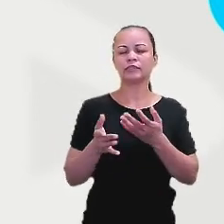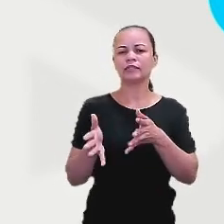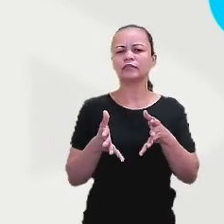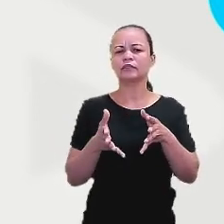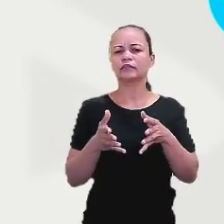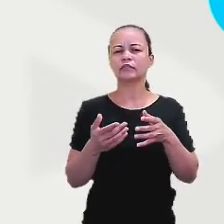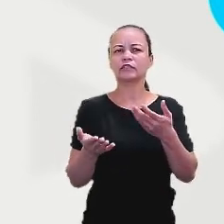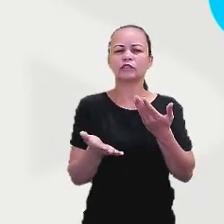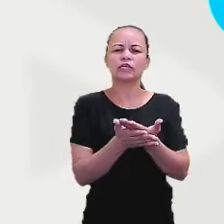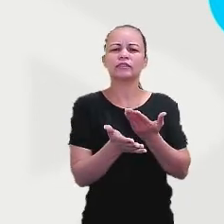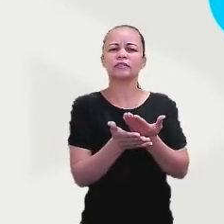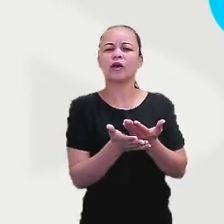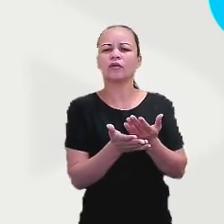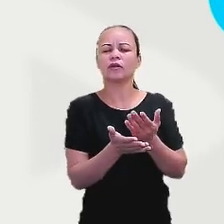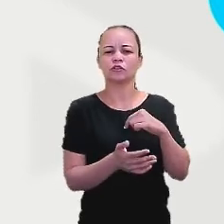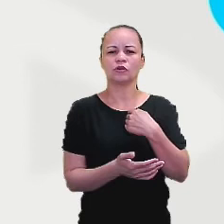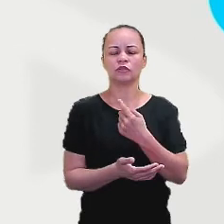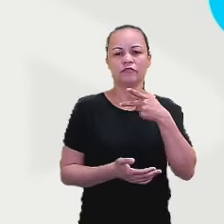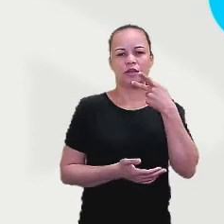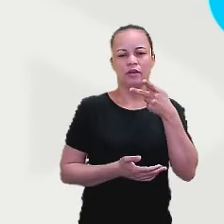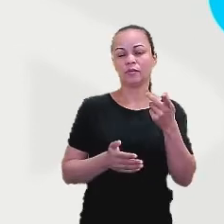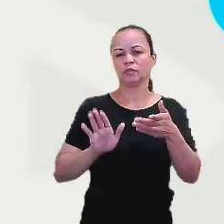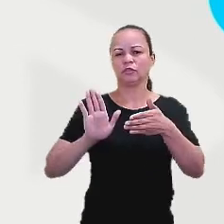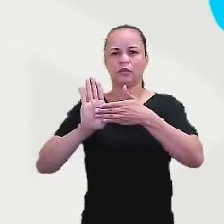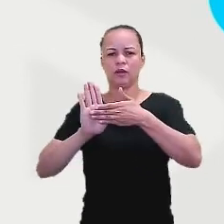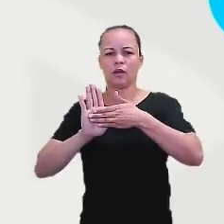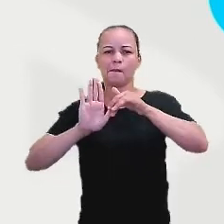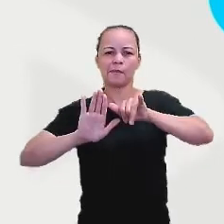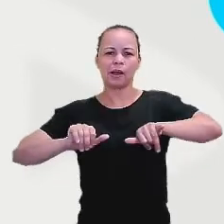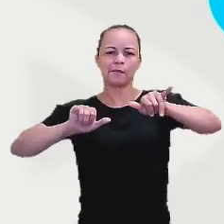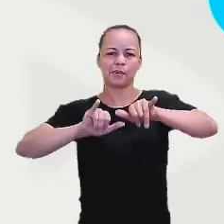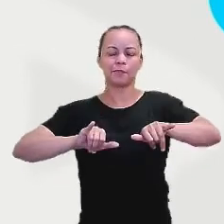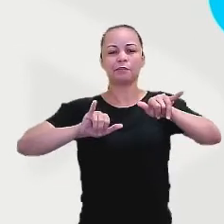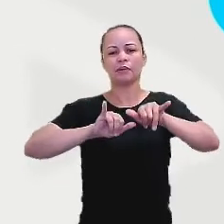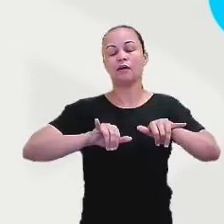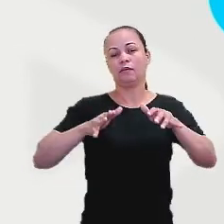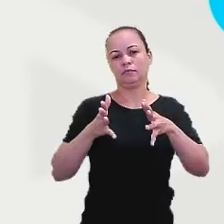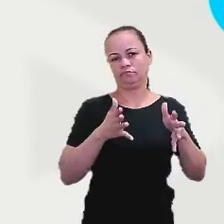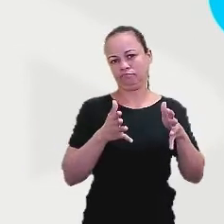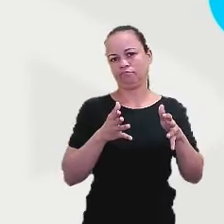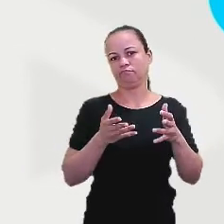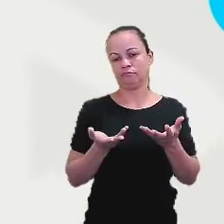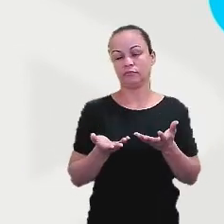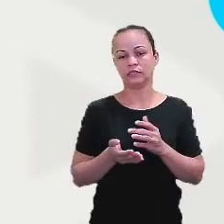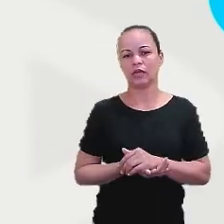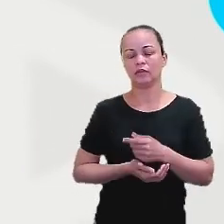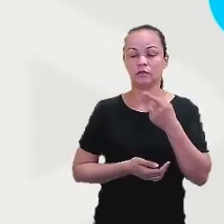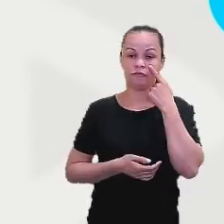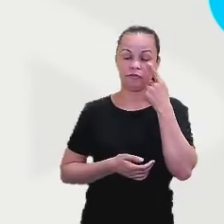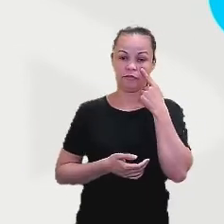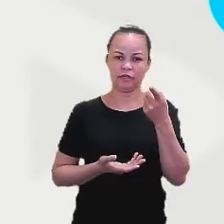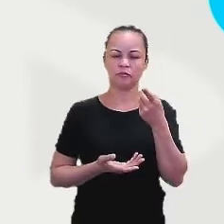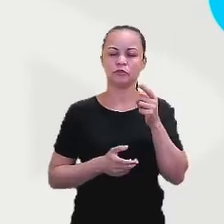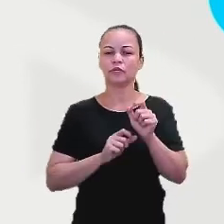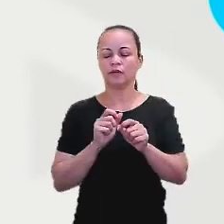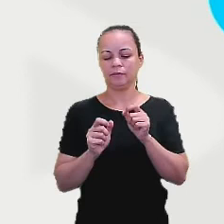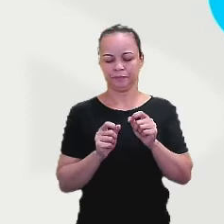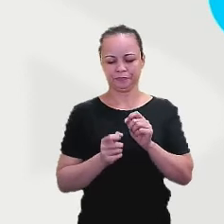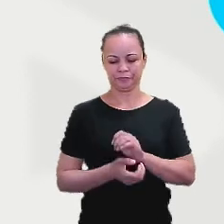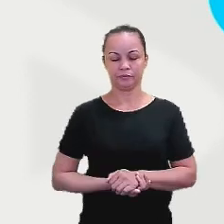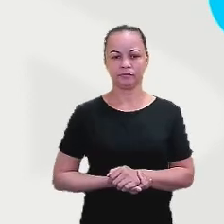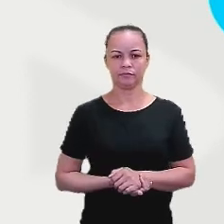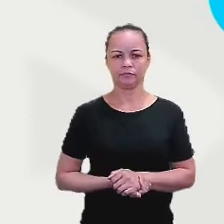nossas aulas, a gente falou um pouco sobre a campanha publicitária, o anúncio publicitário, e a gente viu que